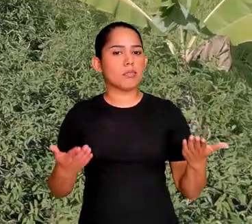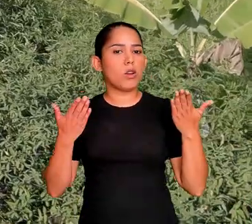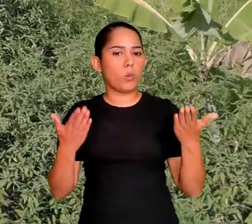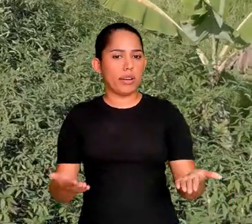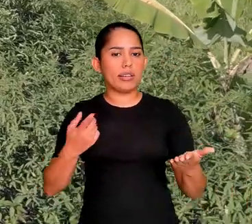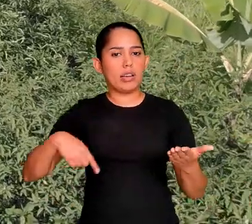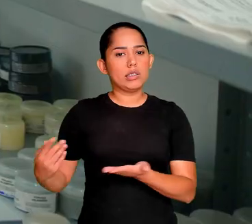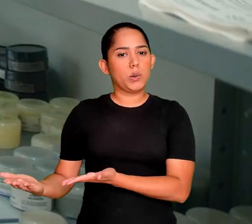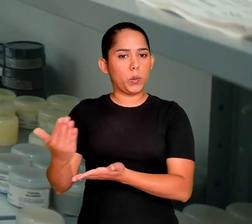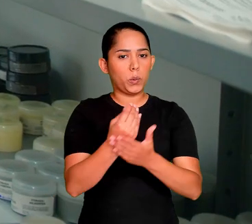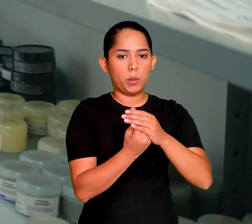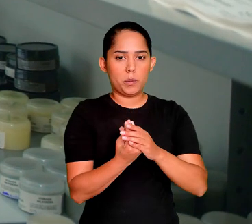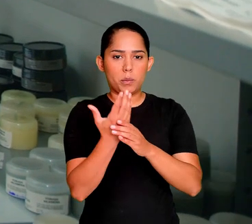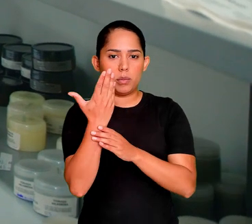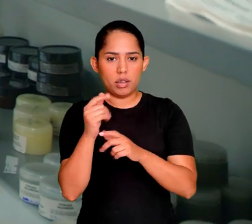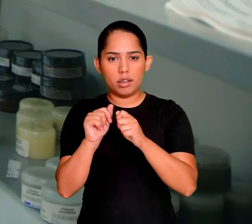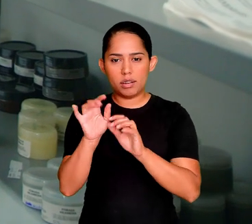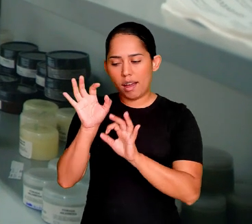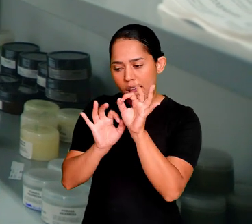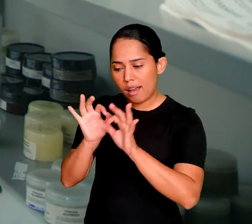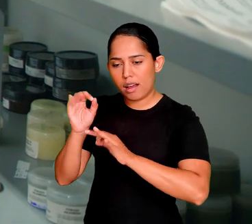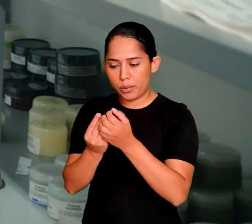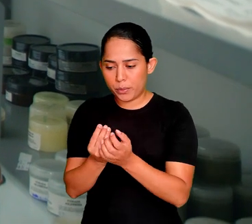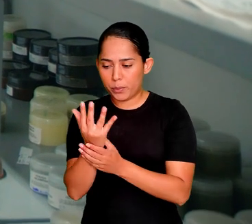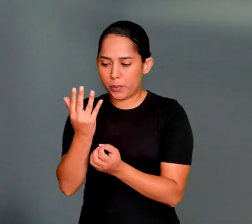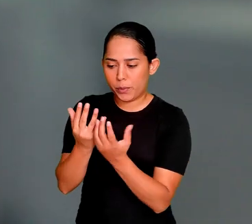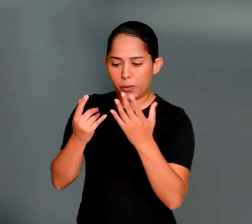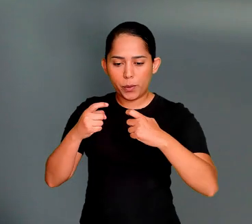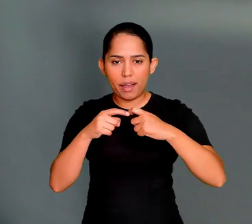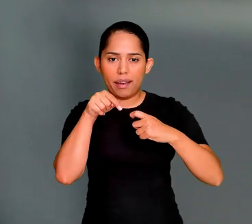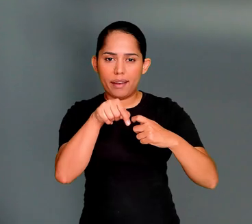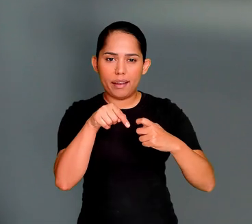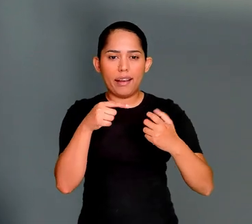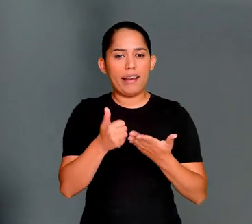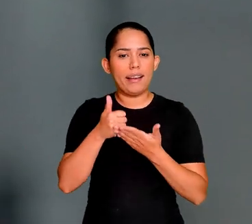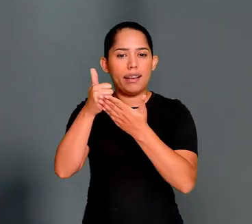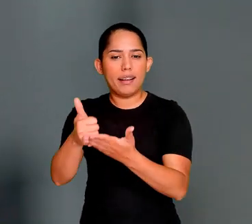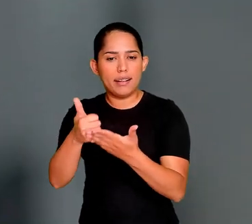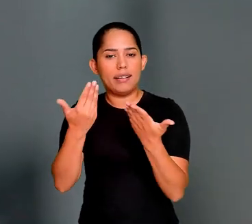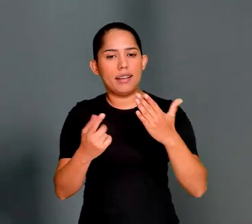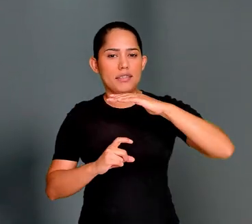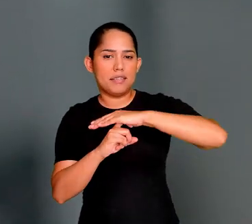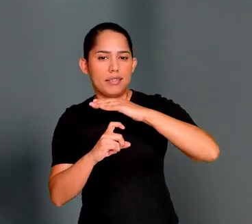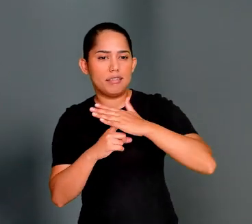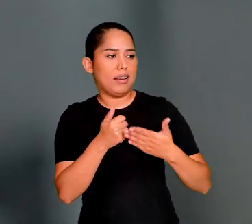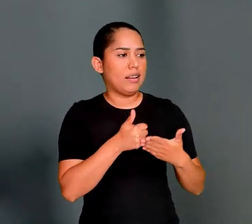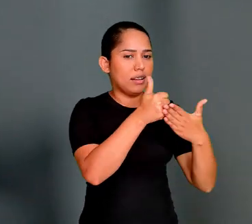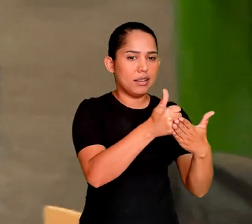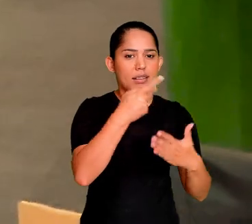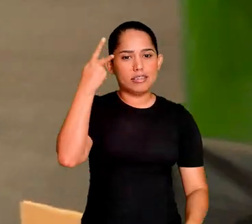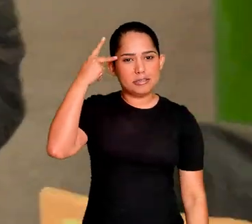Então aqui a gente colhe as plantas e faz os fitocosméticos, né? Esses produtos a gente leva nas feiras, levamos para São